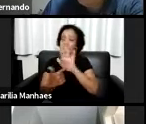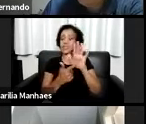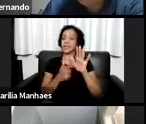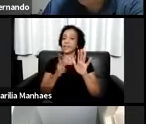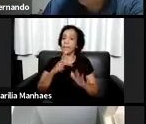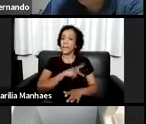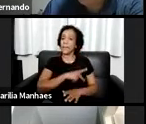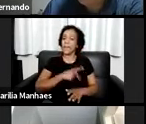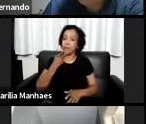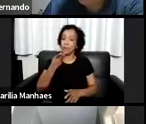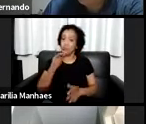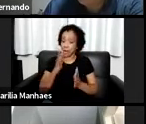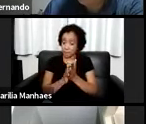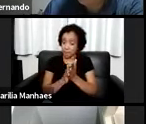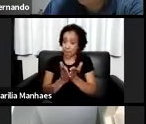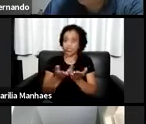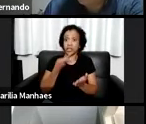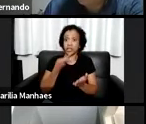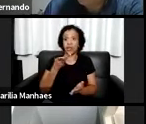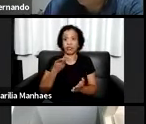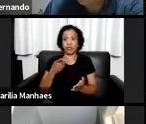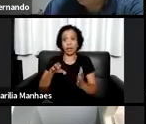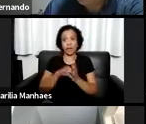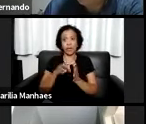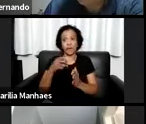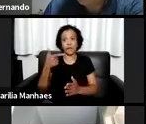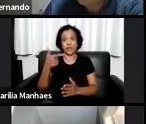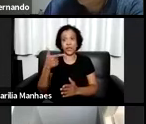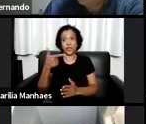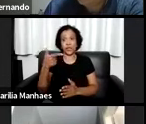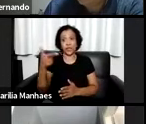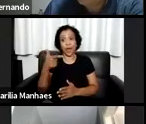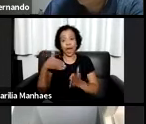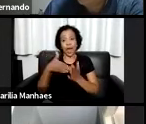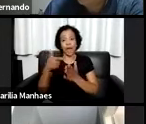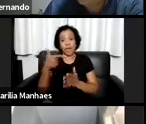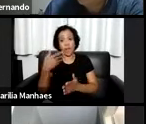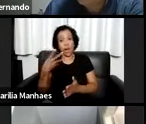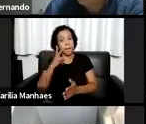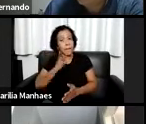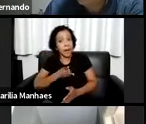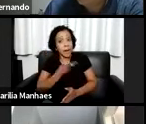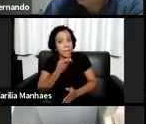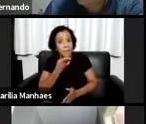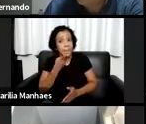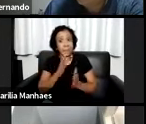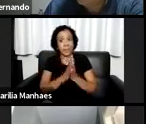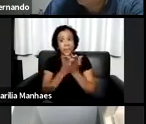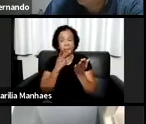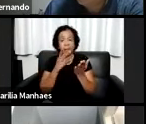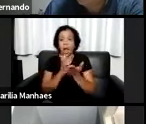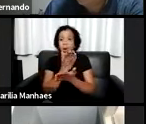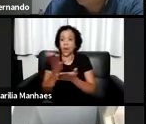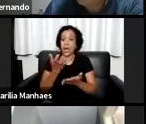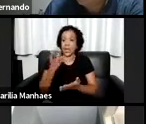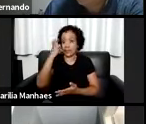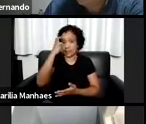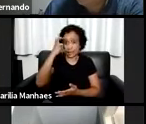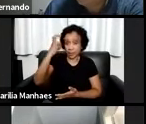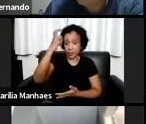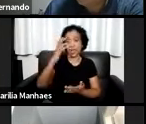24. Uns querem isto, outros querem aquilo. Uns pedem um sinal, outros querem sabedoria. Falando